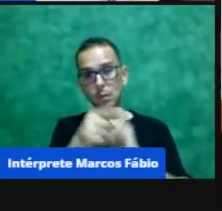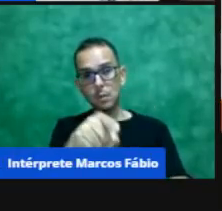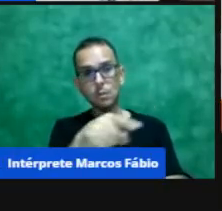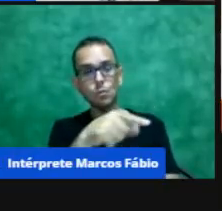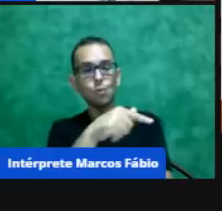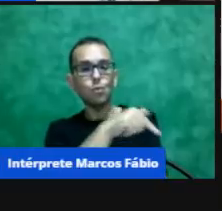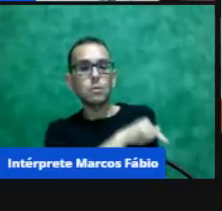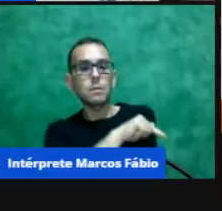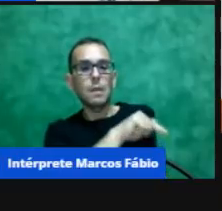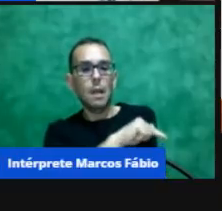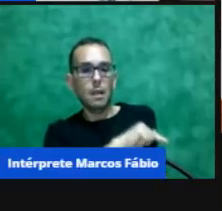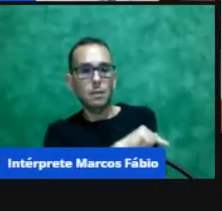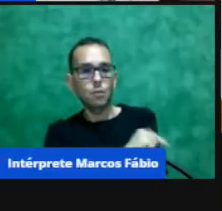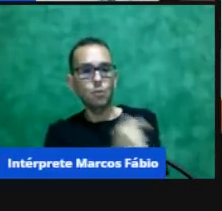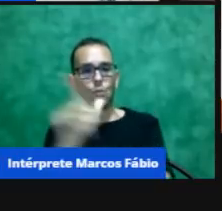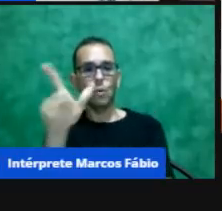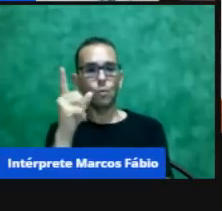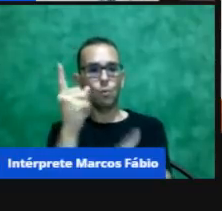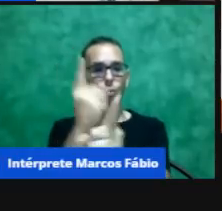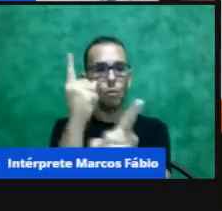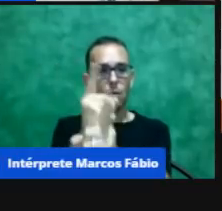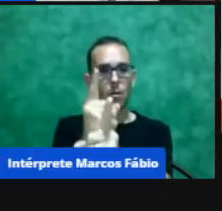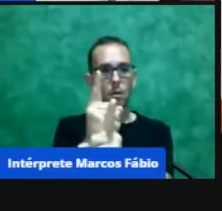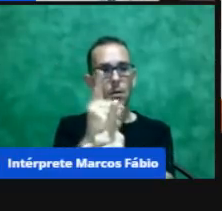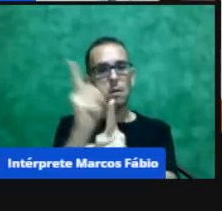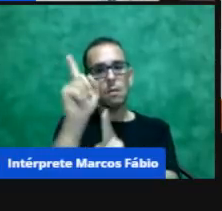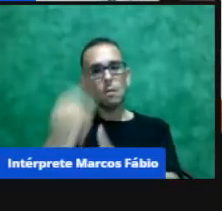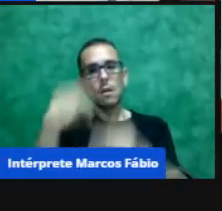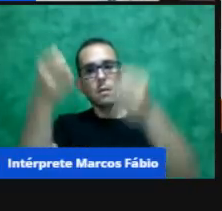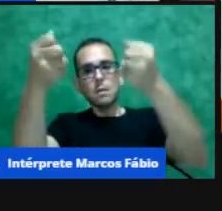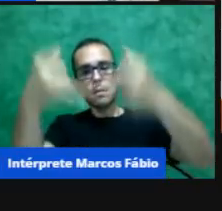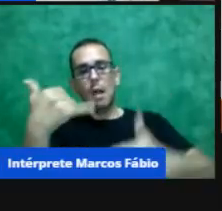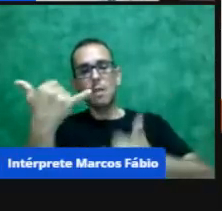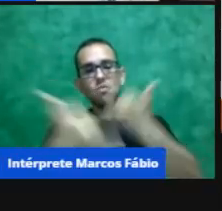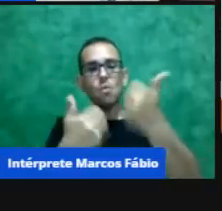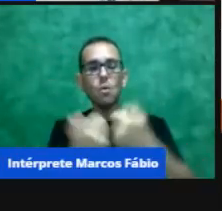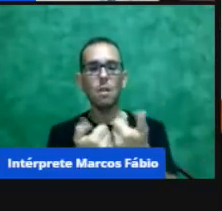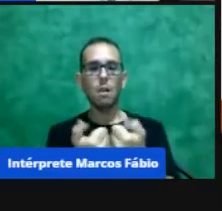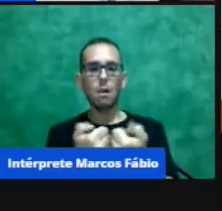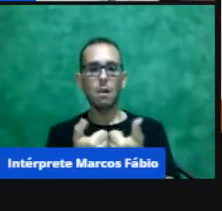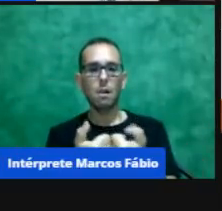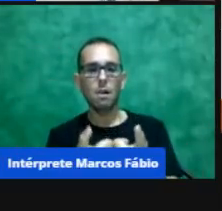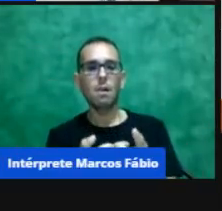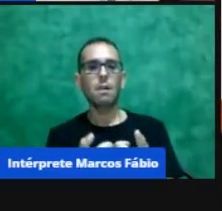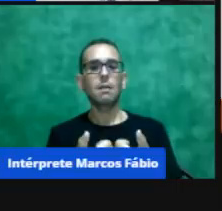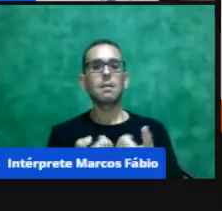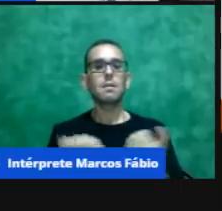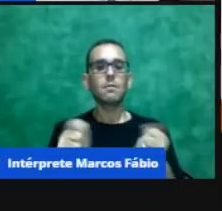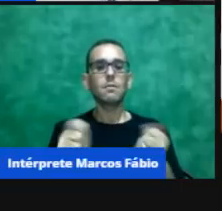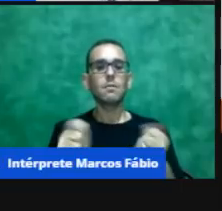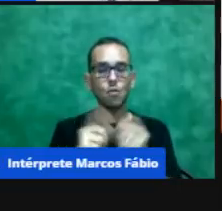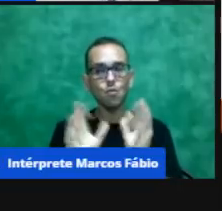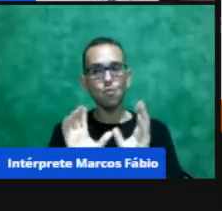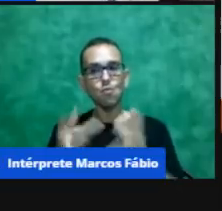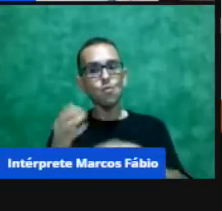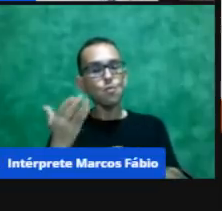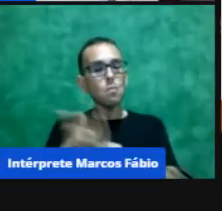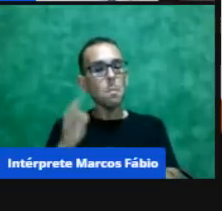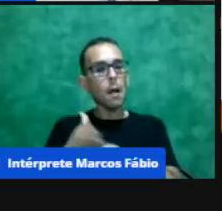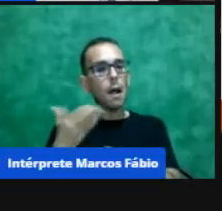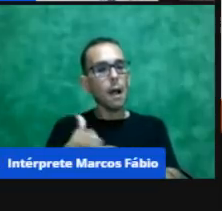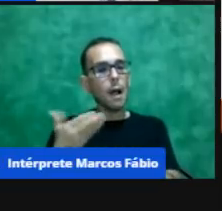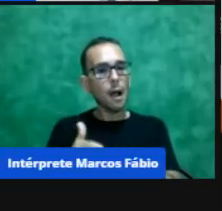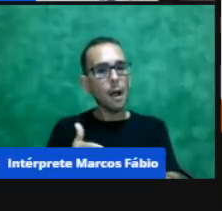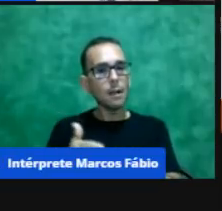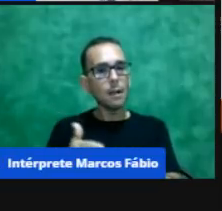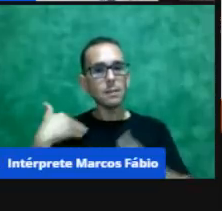para o nosso próximo encontro, quando a gente for falar de jogo eletrônico, para a gente fazer uma parte prática, exercitando no